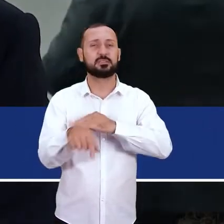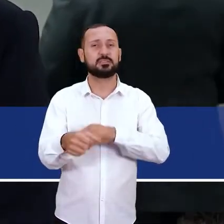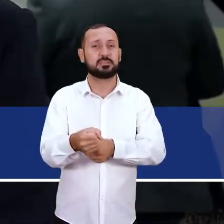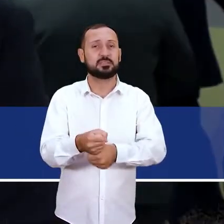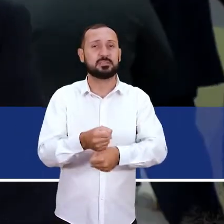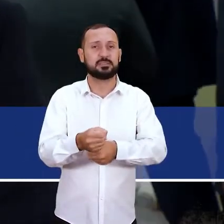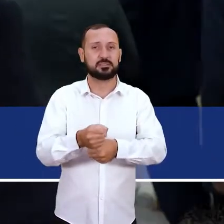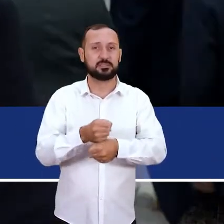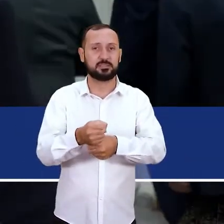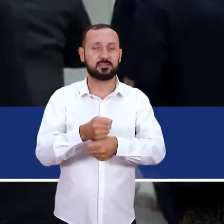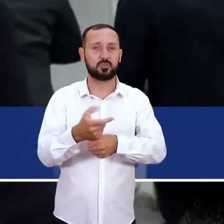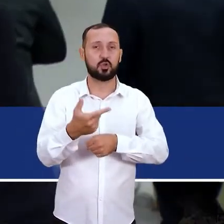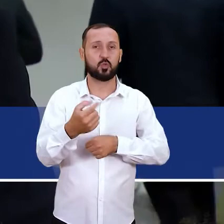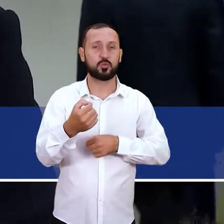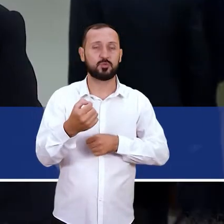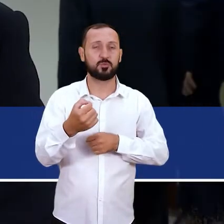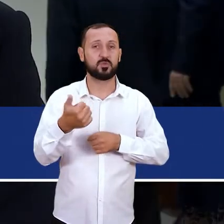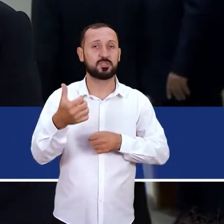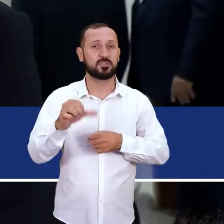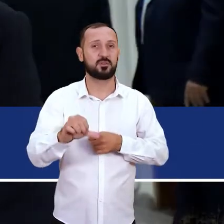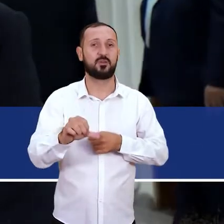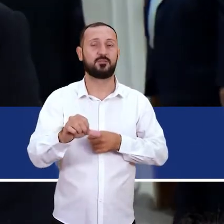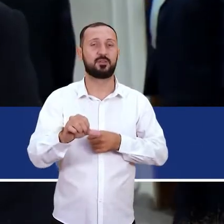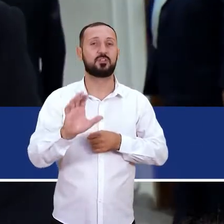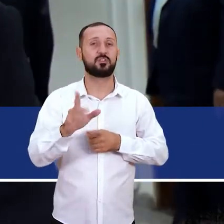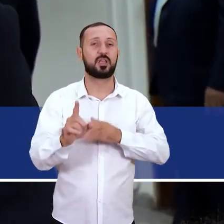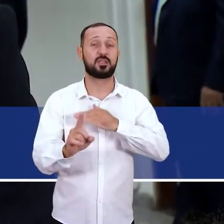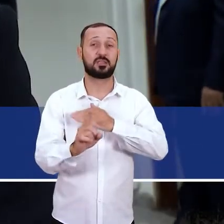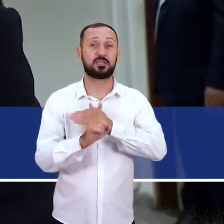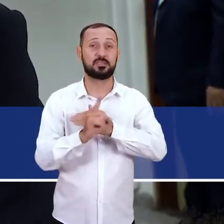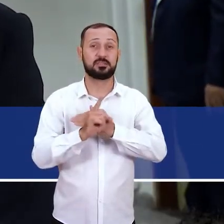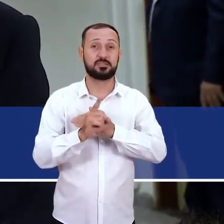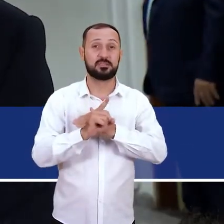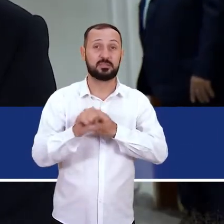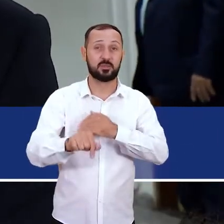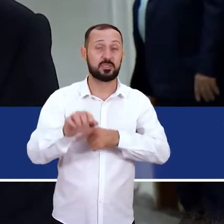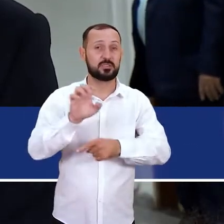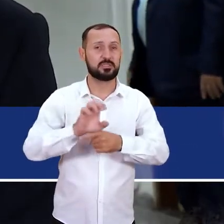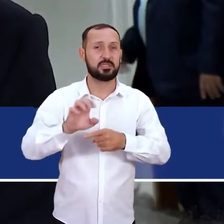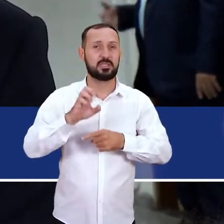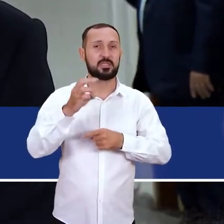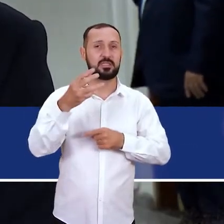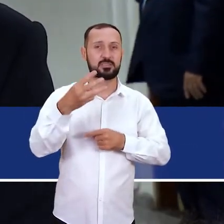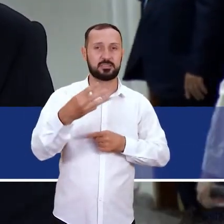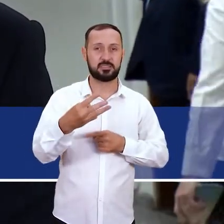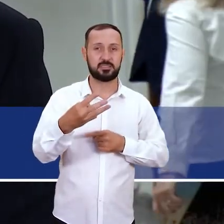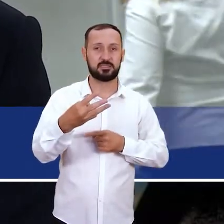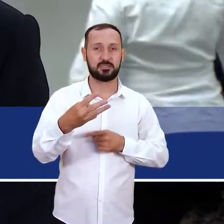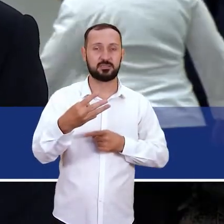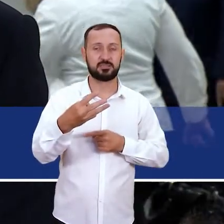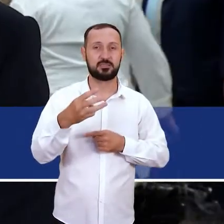atendimento neste ano de 2019. Atendemos no estado